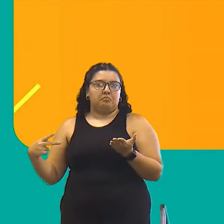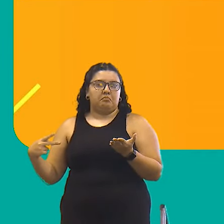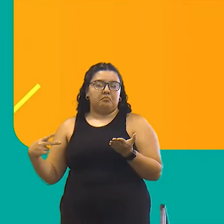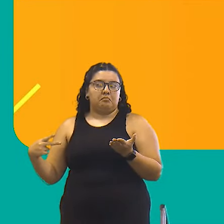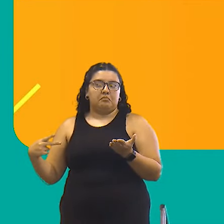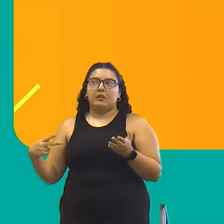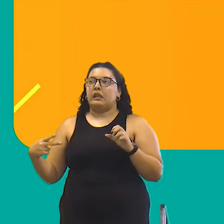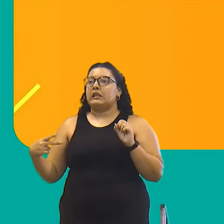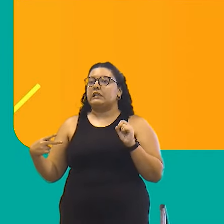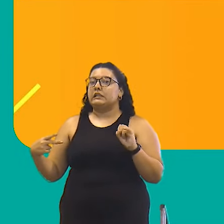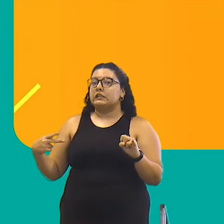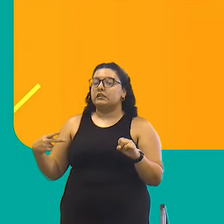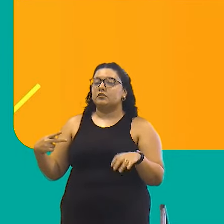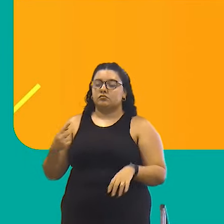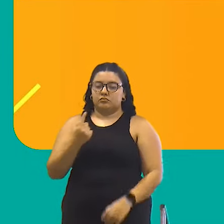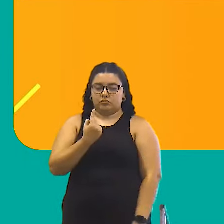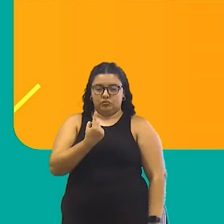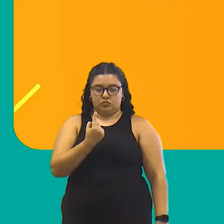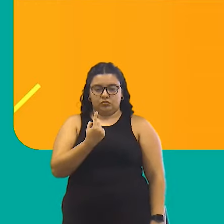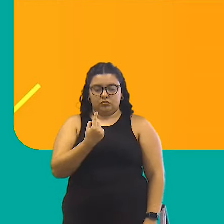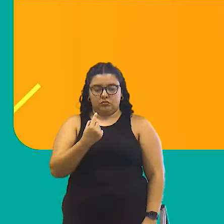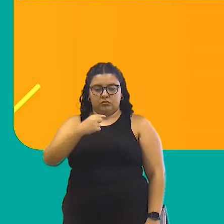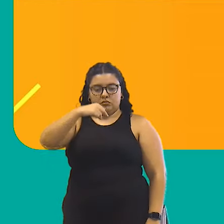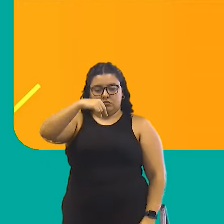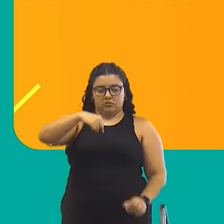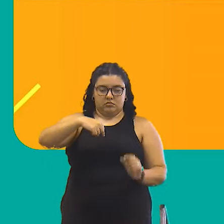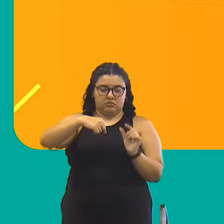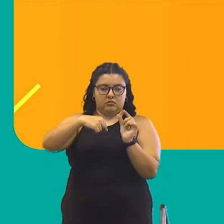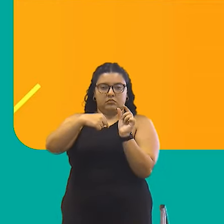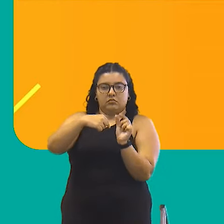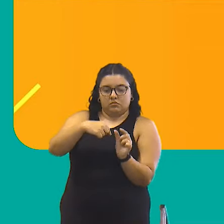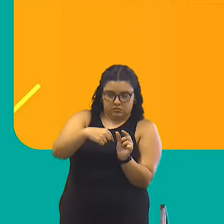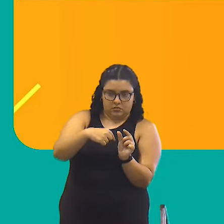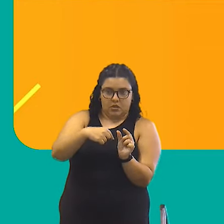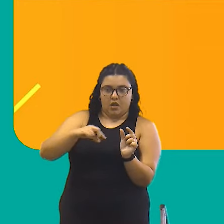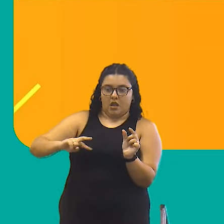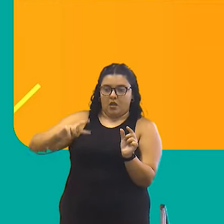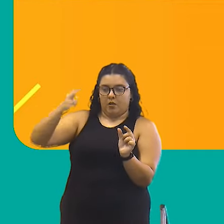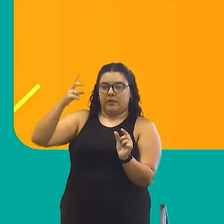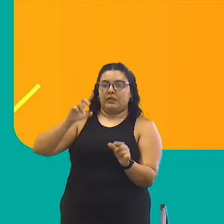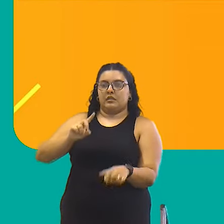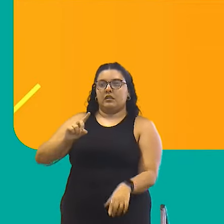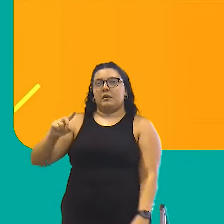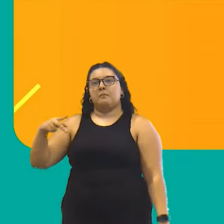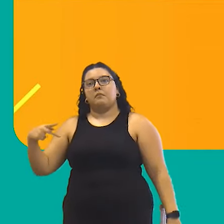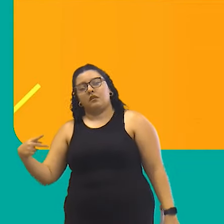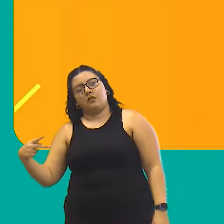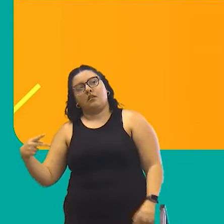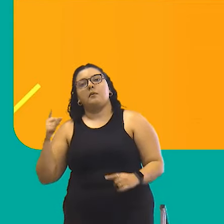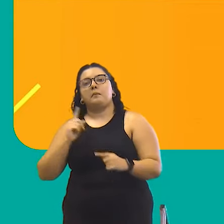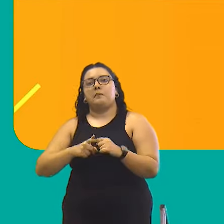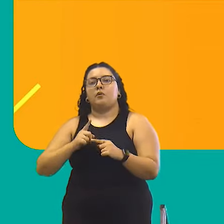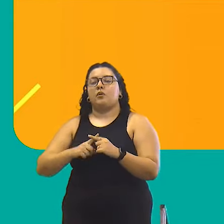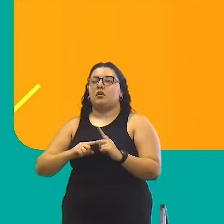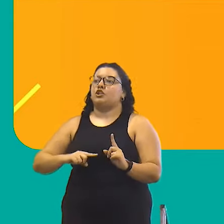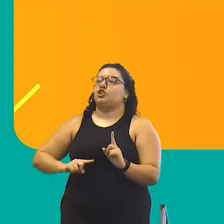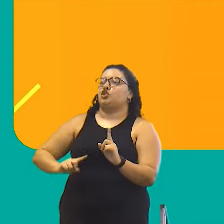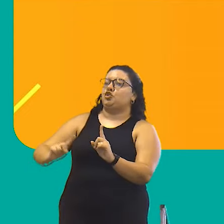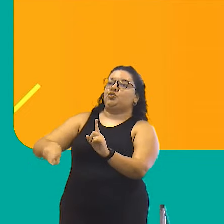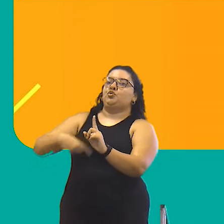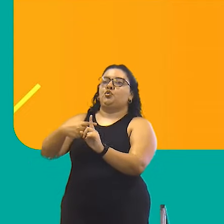Se eu colocar uma em série da outra, eu aumento a DDP. Por quê? Porque eu somo